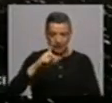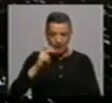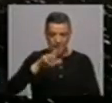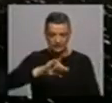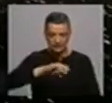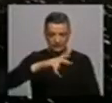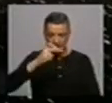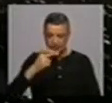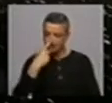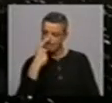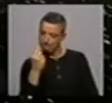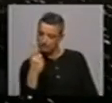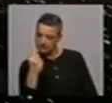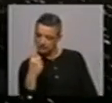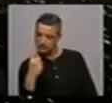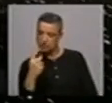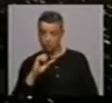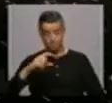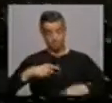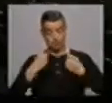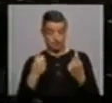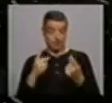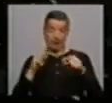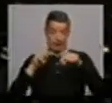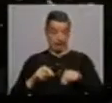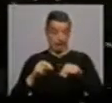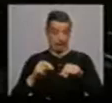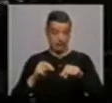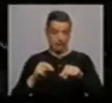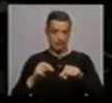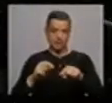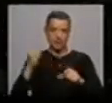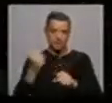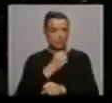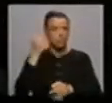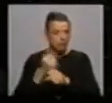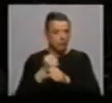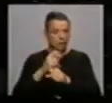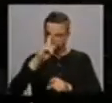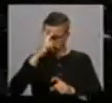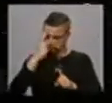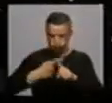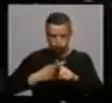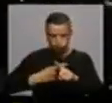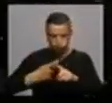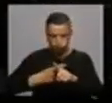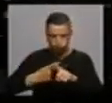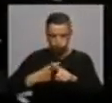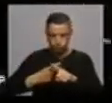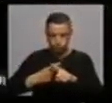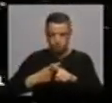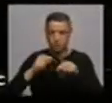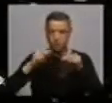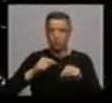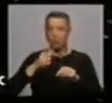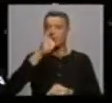muito parecidas com a nossa própria. E, portanto, é um trabalho de persistência, de perspicácia, e utilizando o encarnado, o chamado